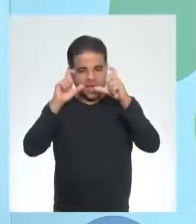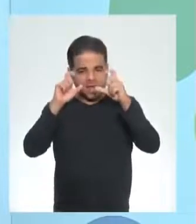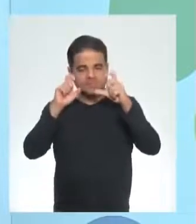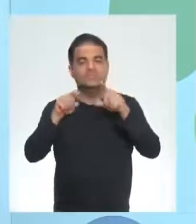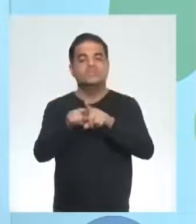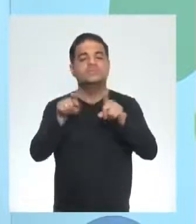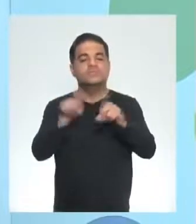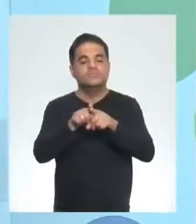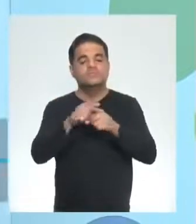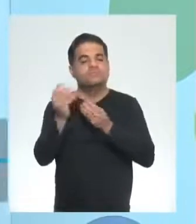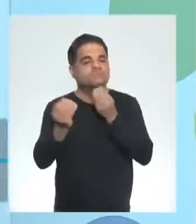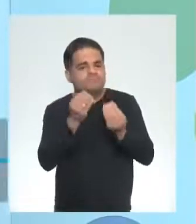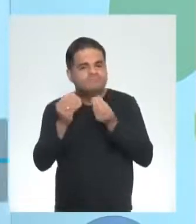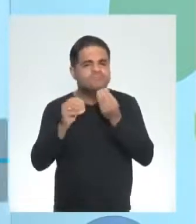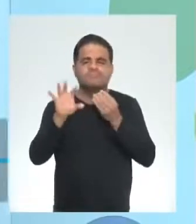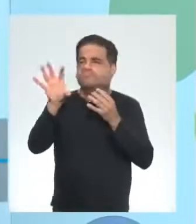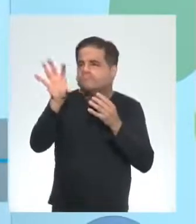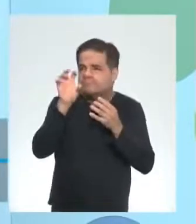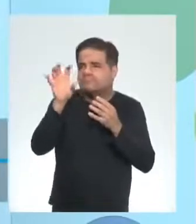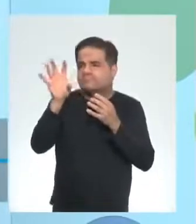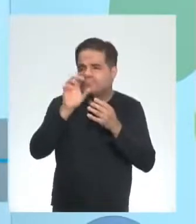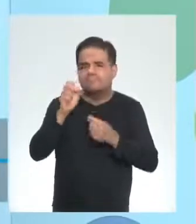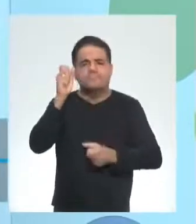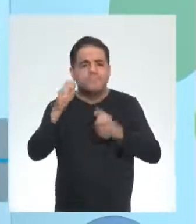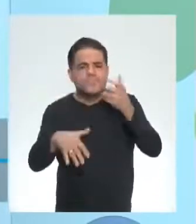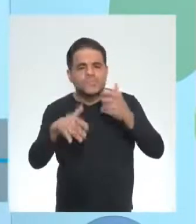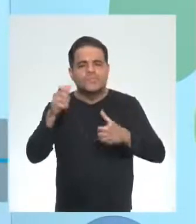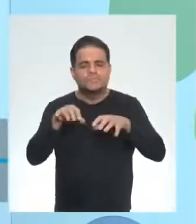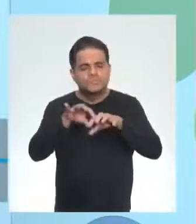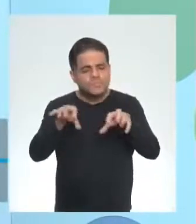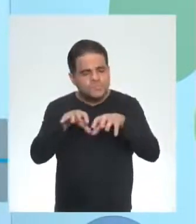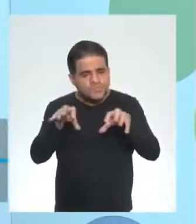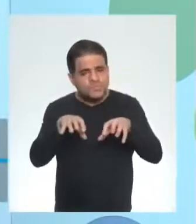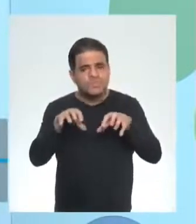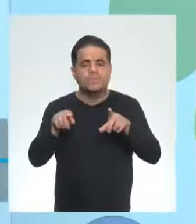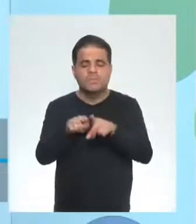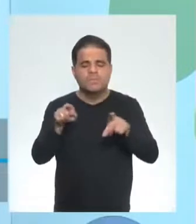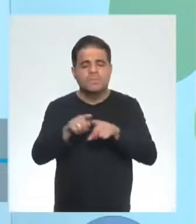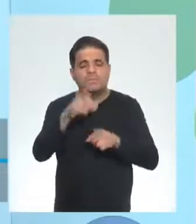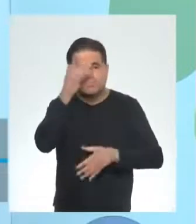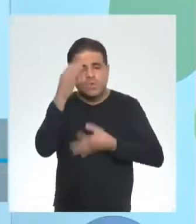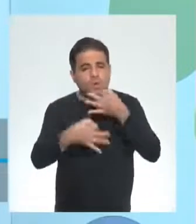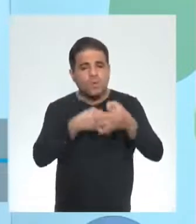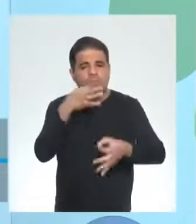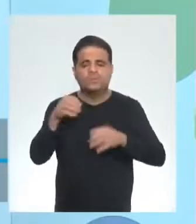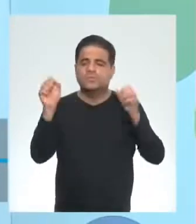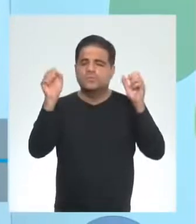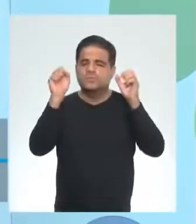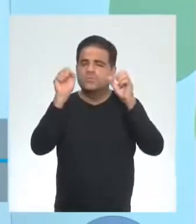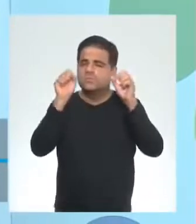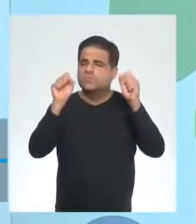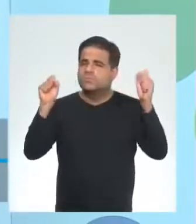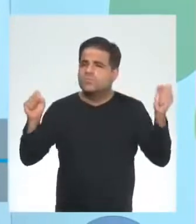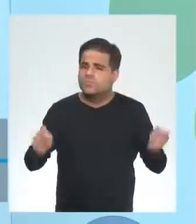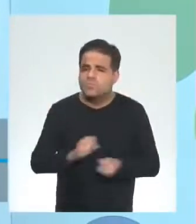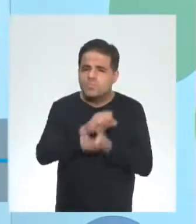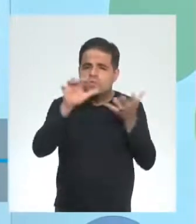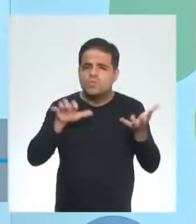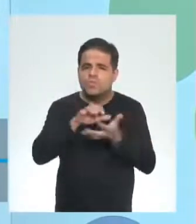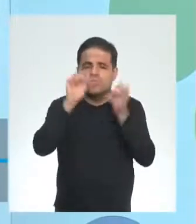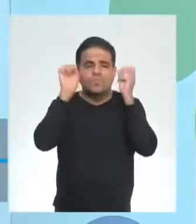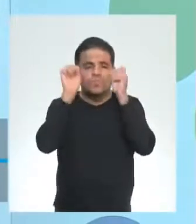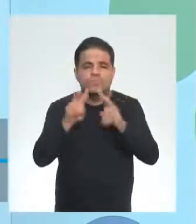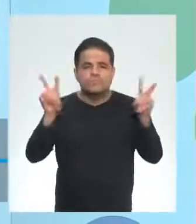Essa questão aí de como a imagem é definida no sistema aí. O pessoal comentou aqui, poluição visual é muita informação,